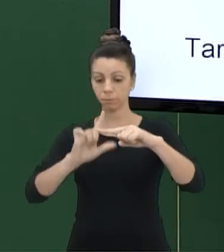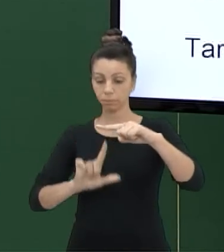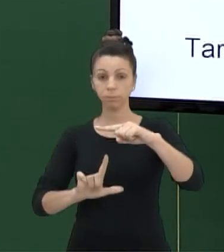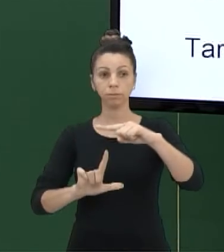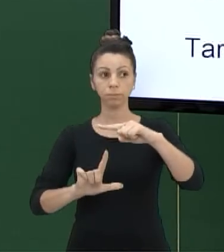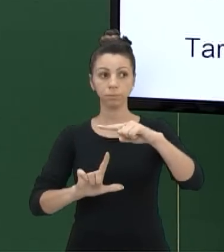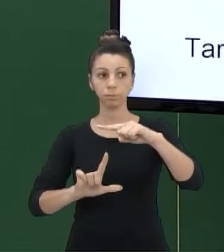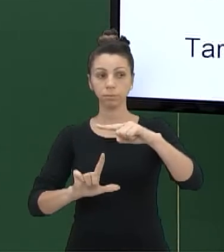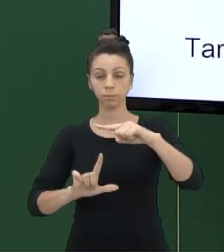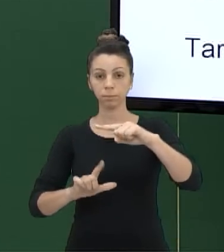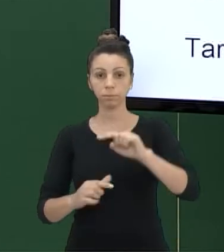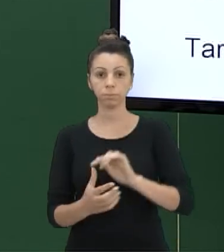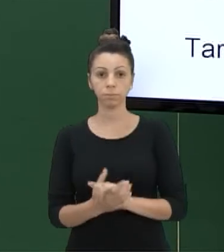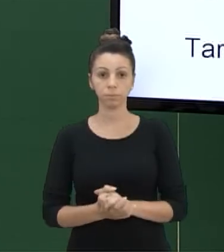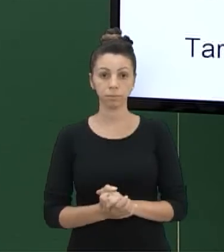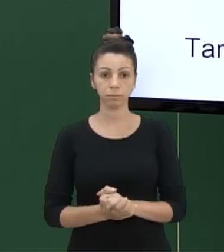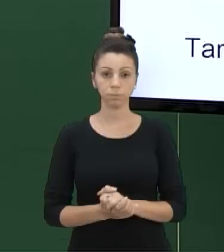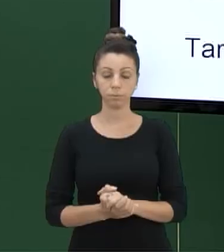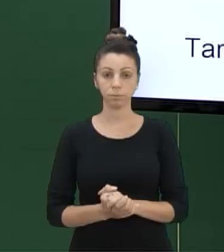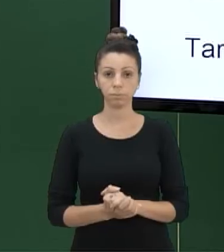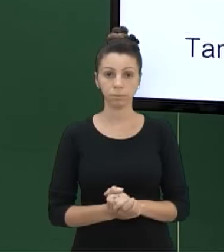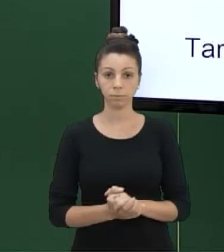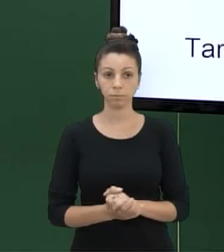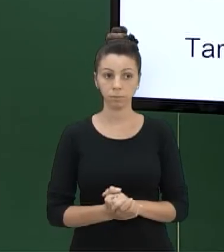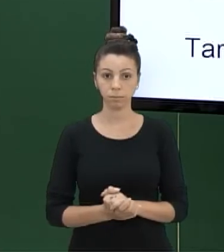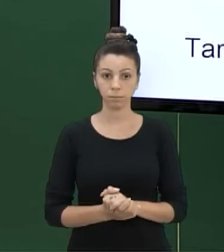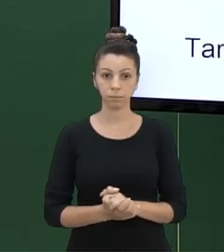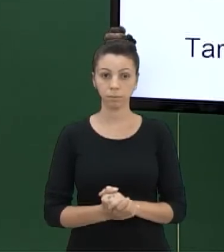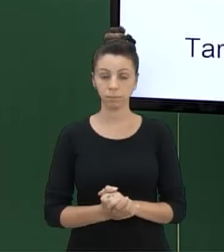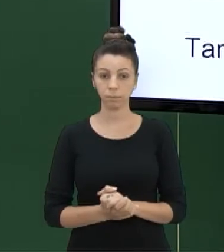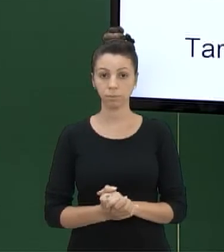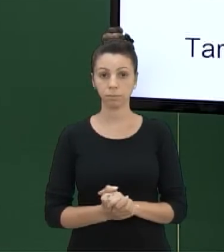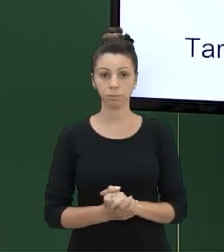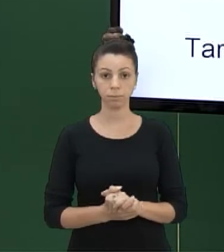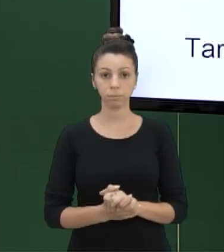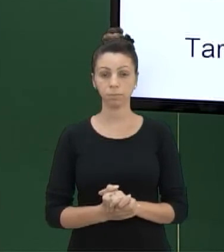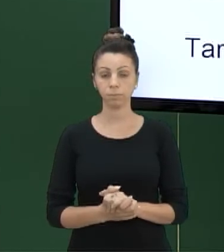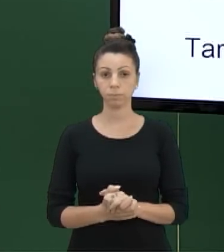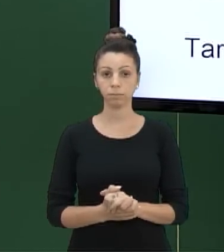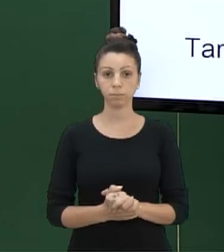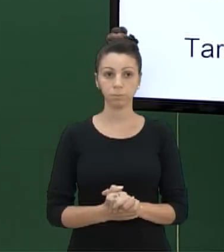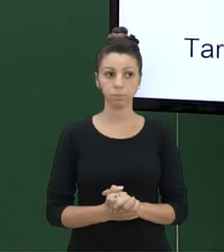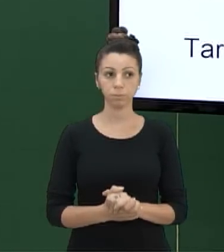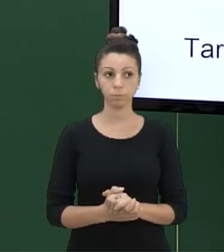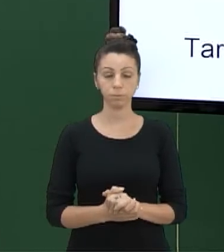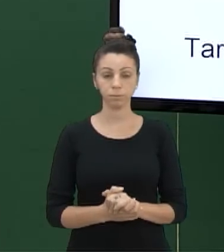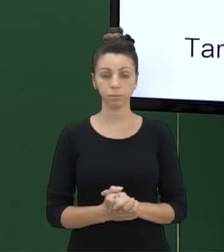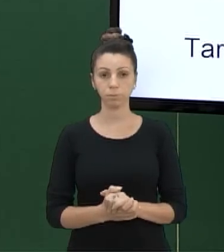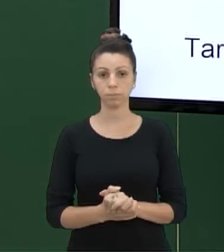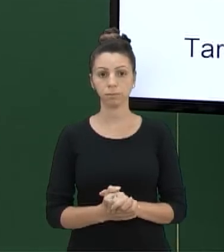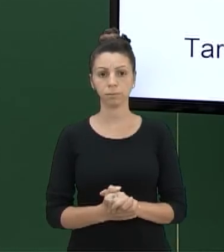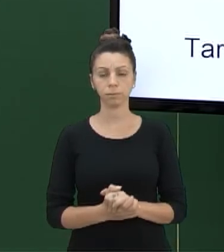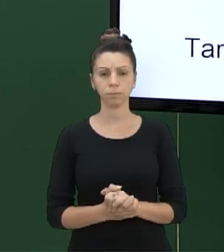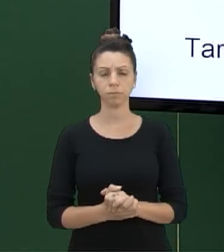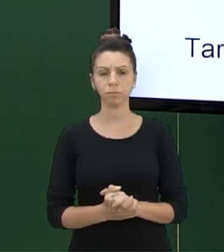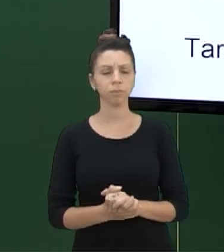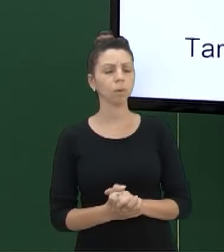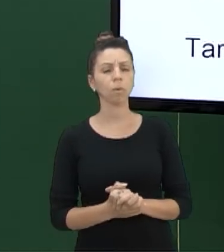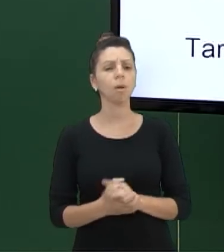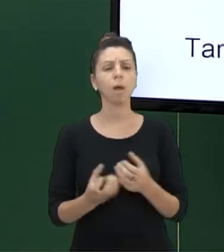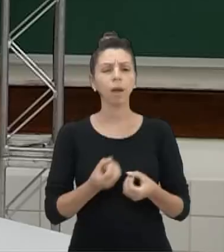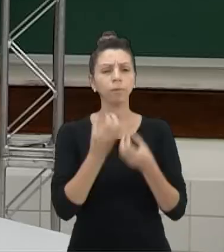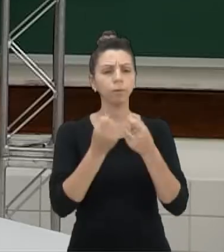de 3.025 por 605 e o valor disso, 5. O que o problema pedia para a gente